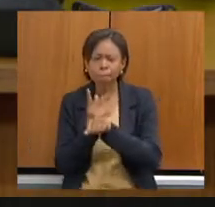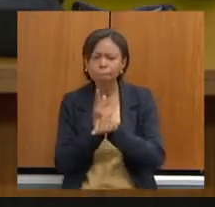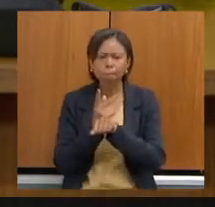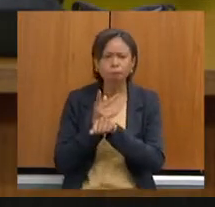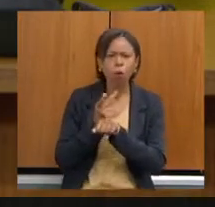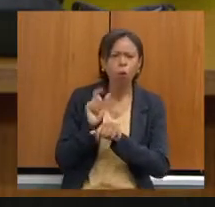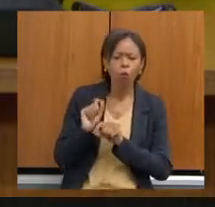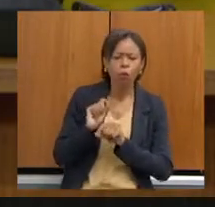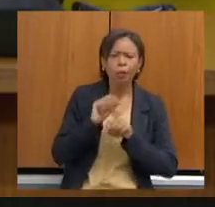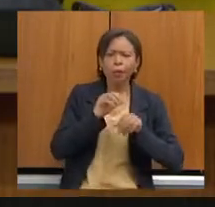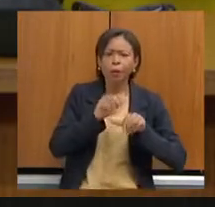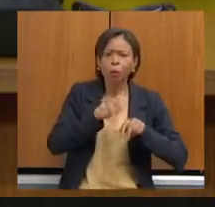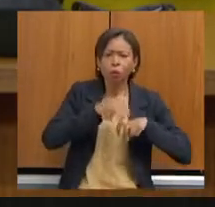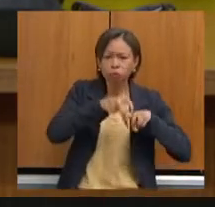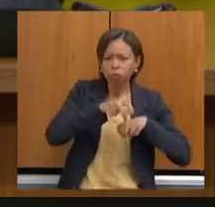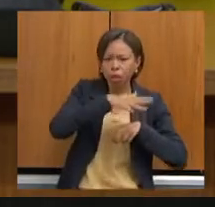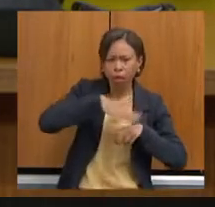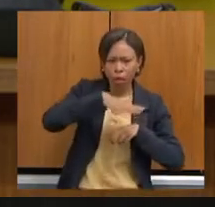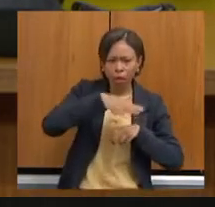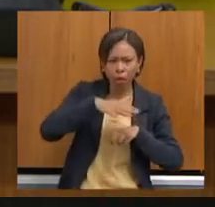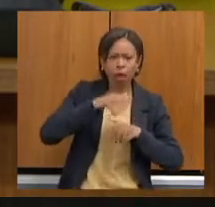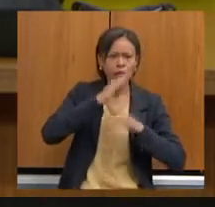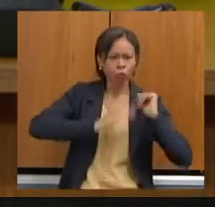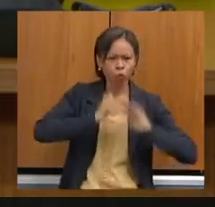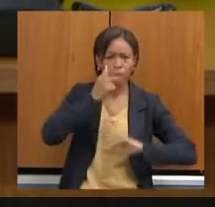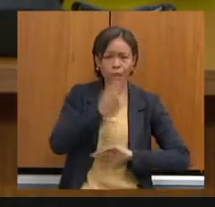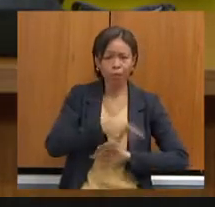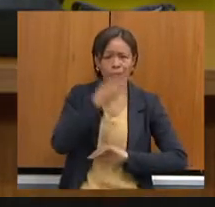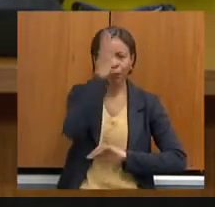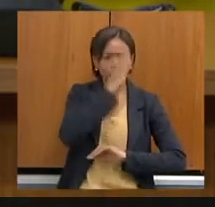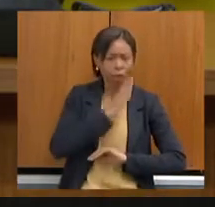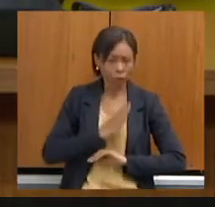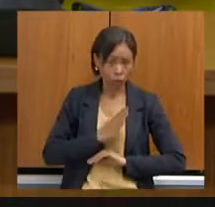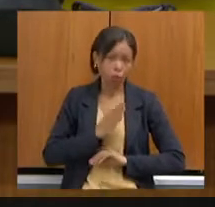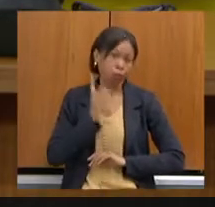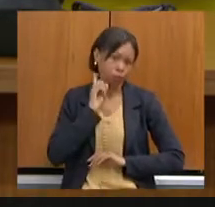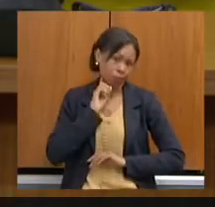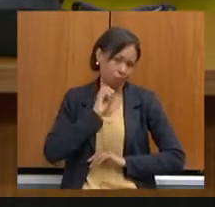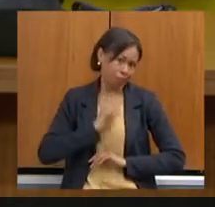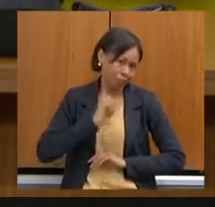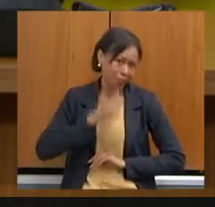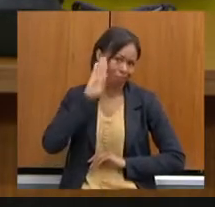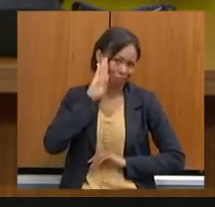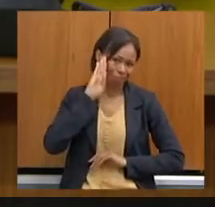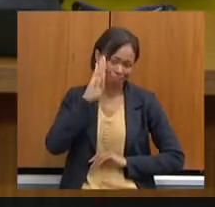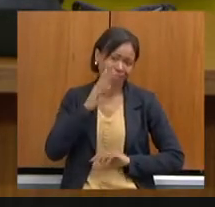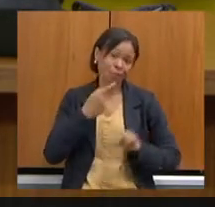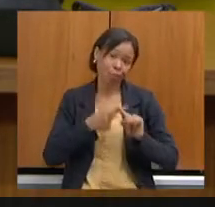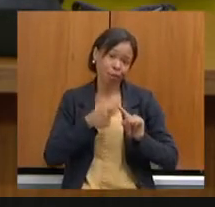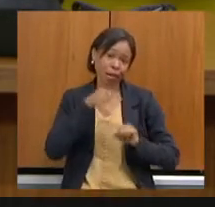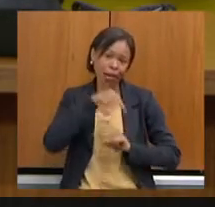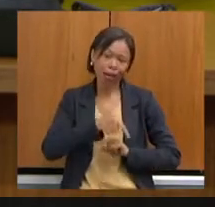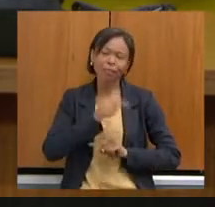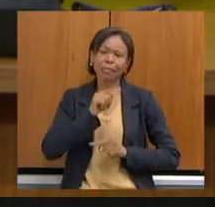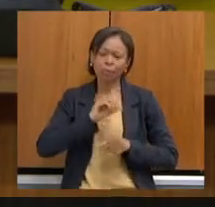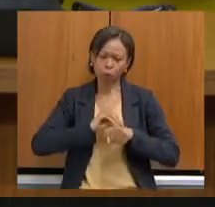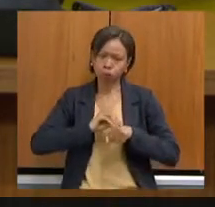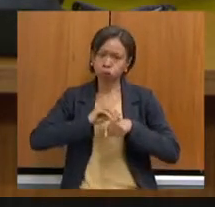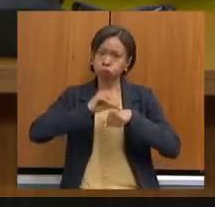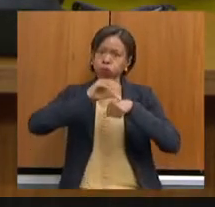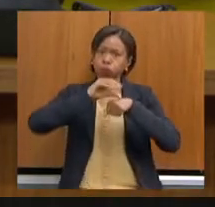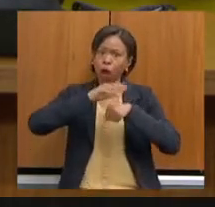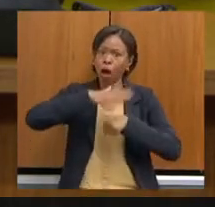do Brasil principalmente de Minas Gerais pela nossa grande conhecimento na produção de